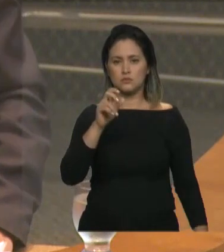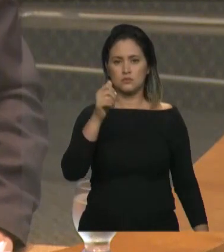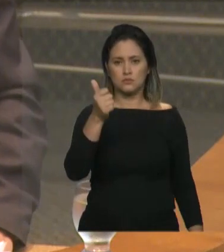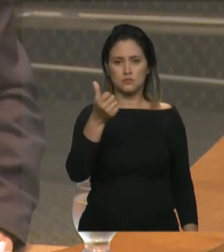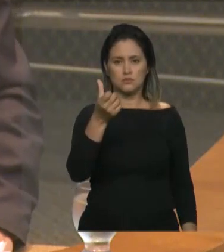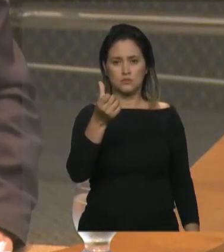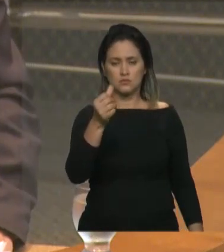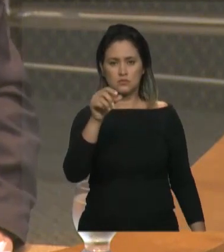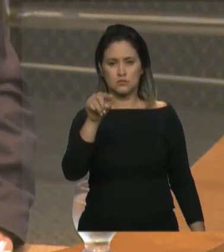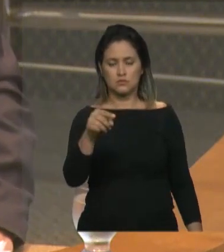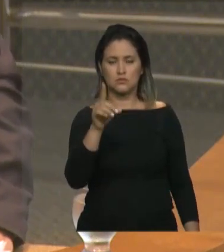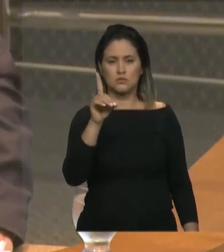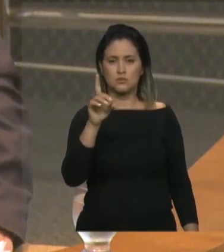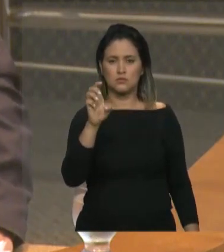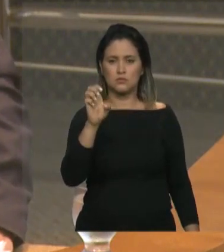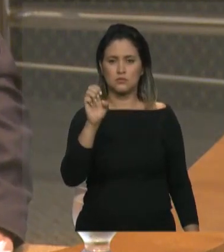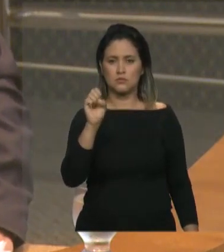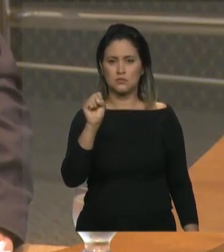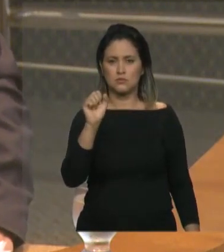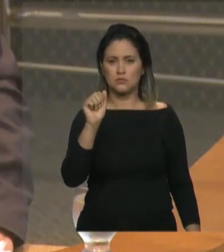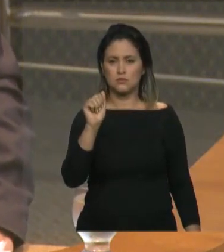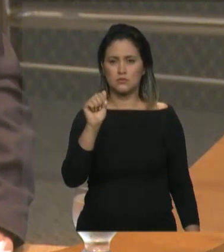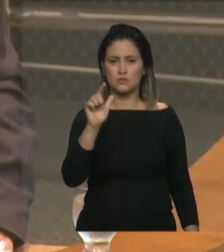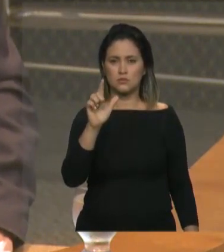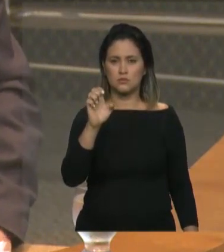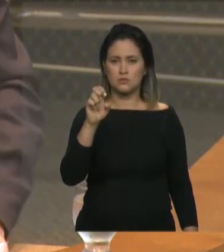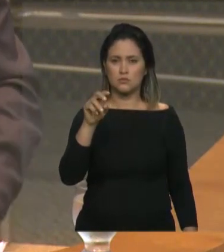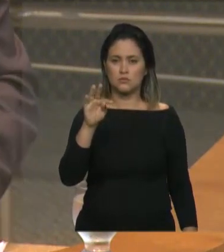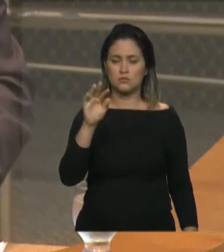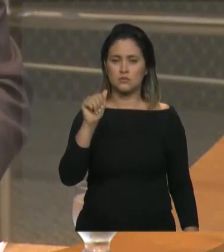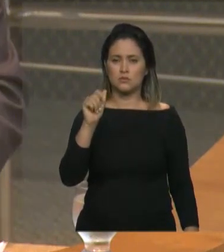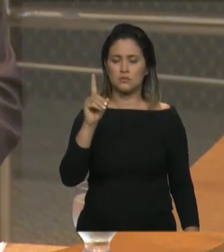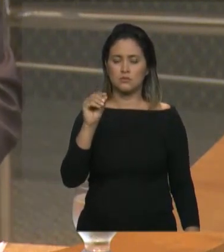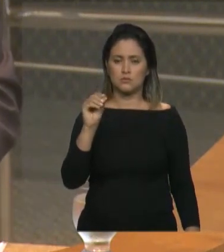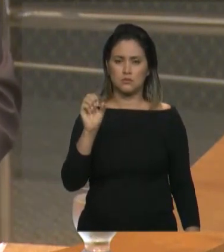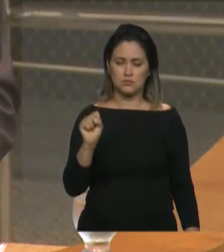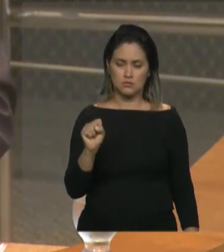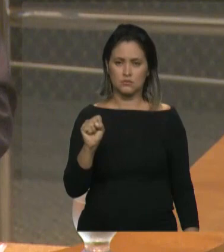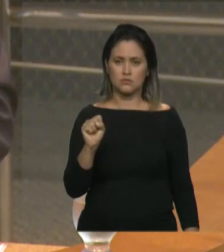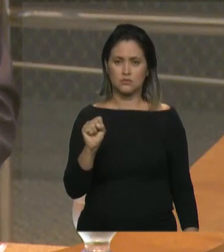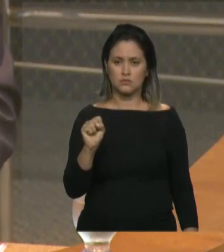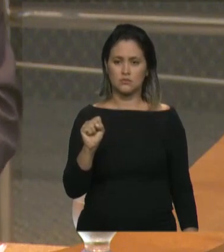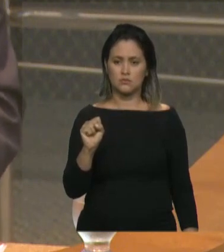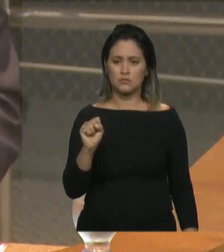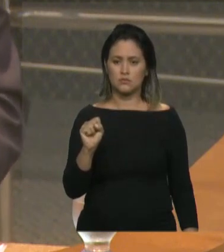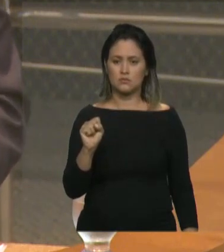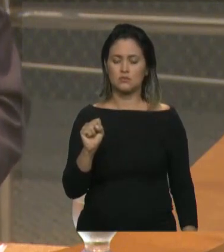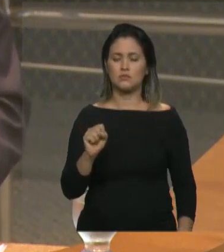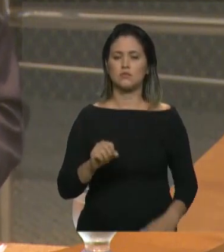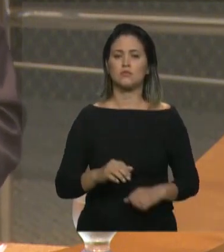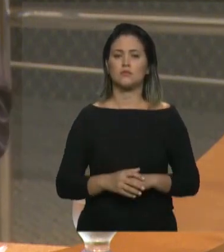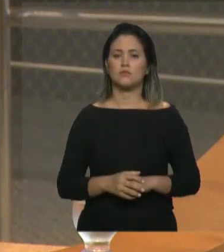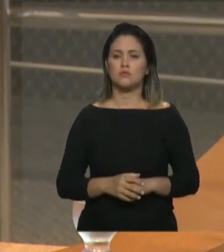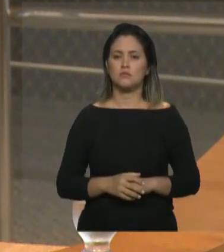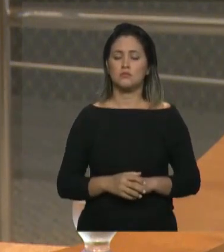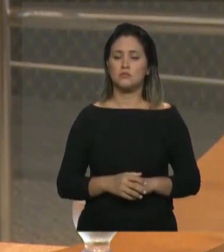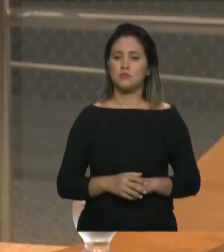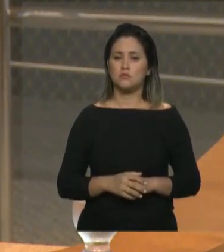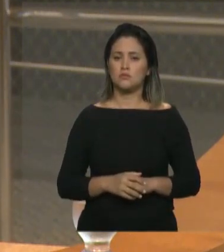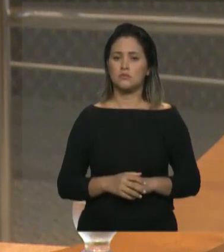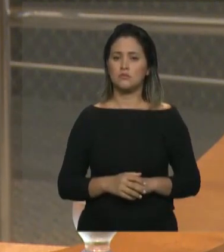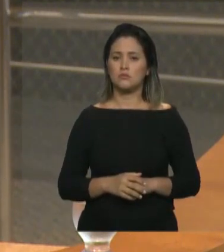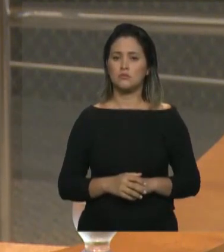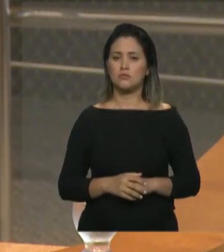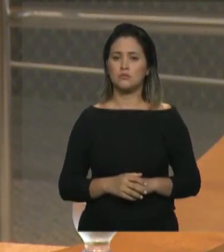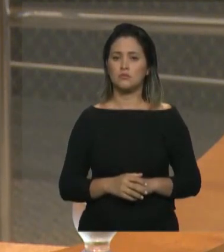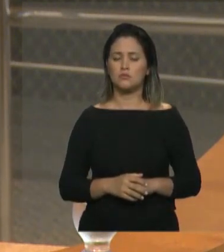mil desalentados e aumentou no segundo semestre de 2019 para 588 mil desalentados.